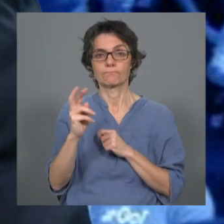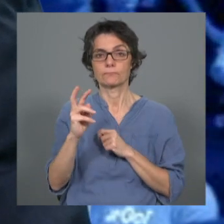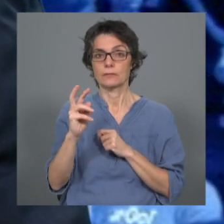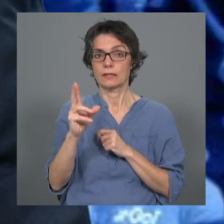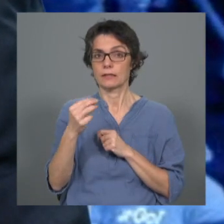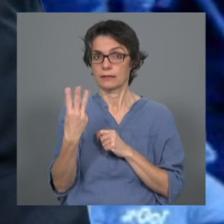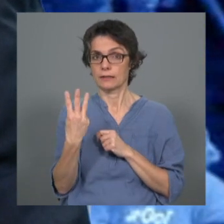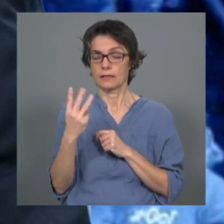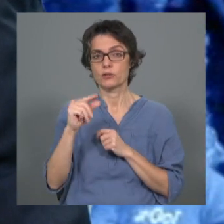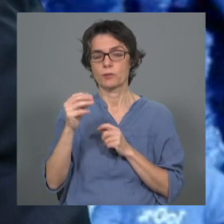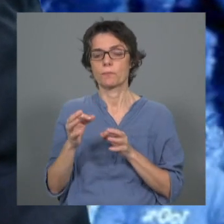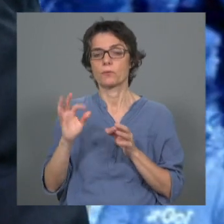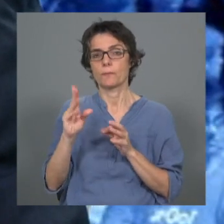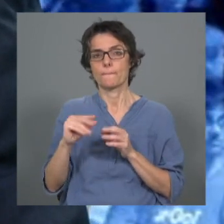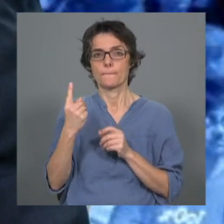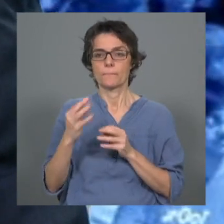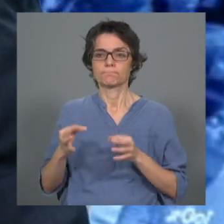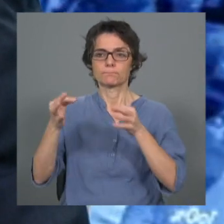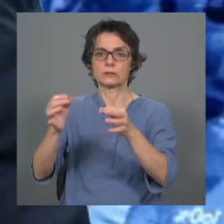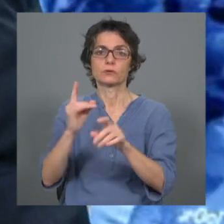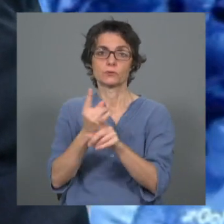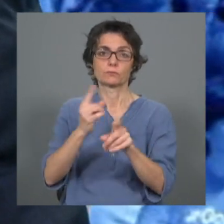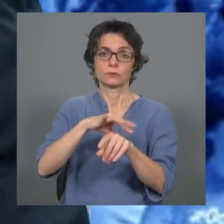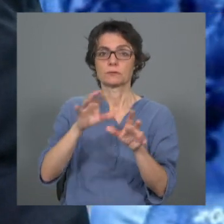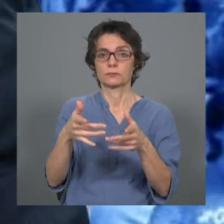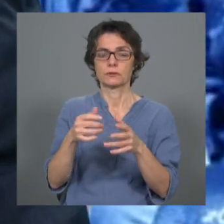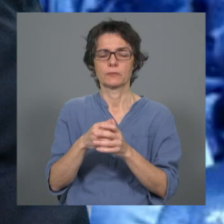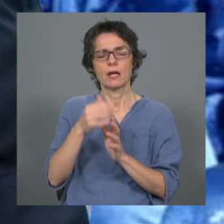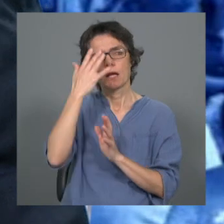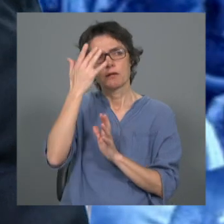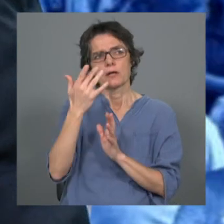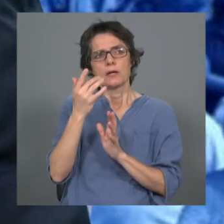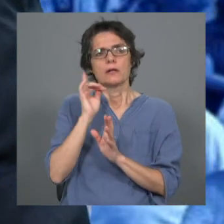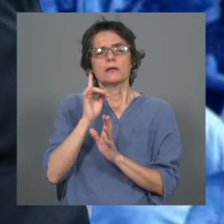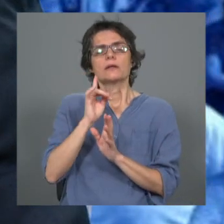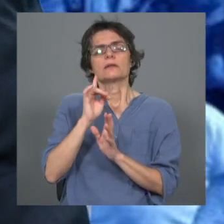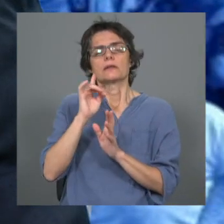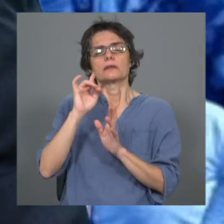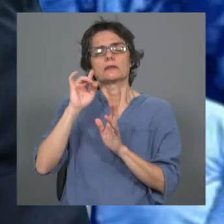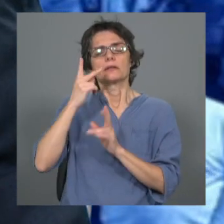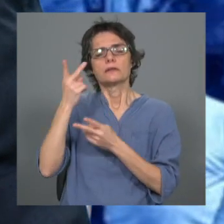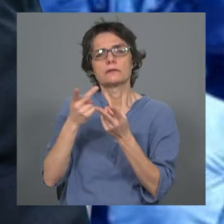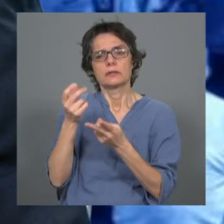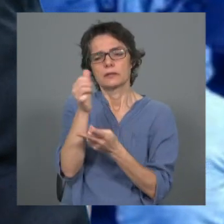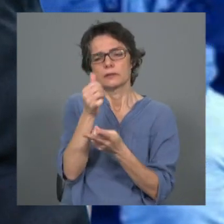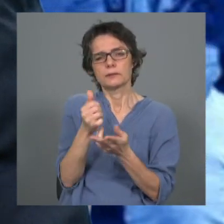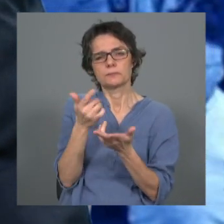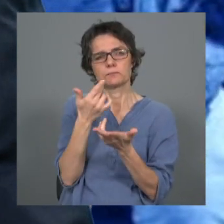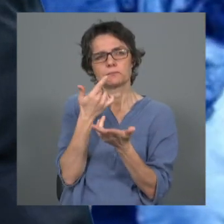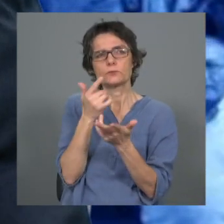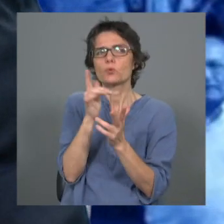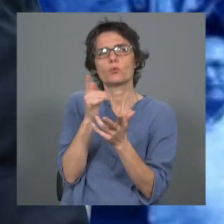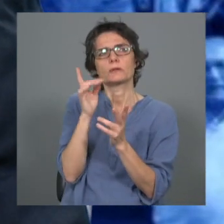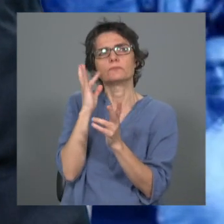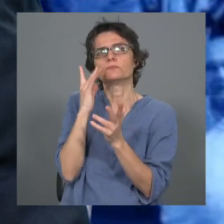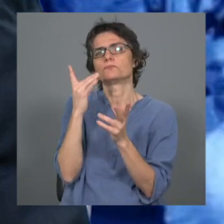ano, e achámos também que era importante, no final desse tempo, fazer uma avaliação. Ou seja, não tanto para avaliar